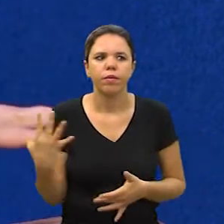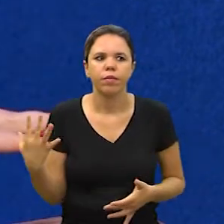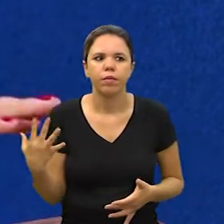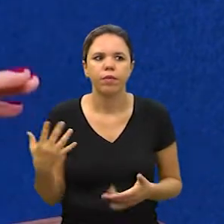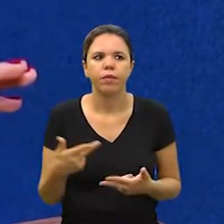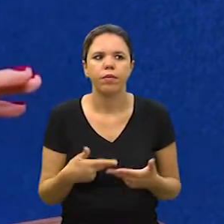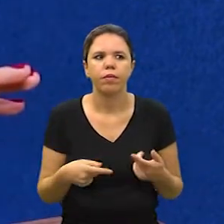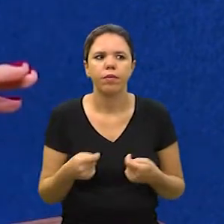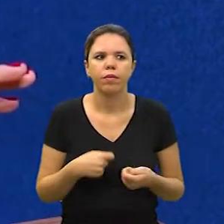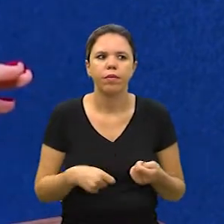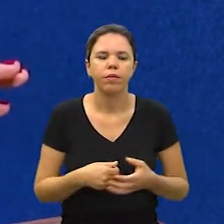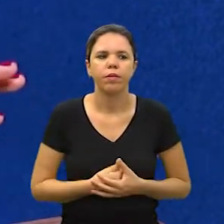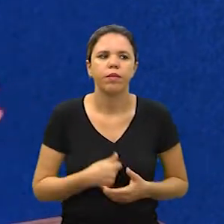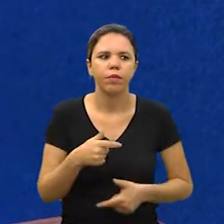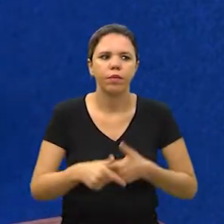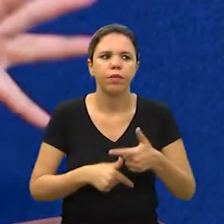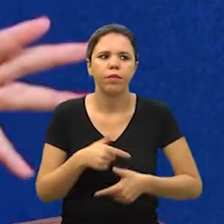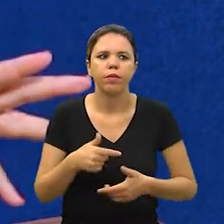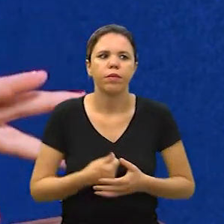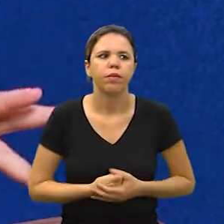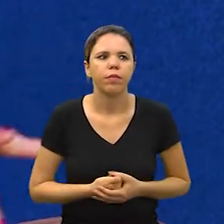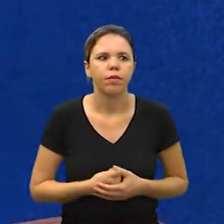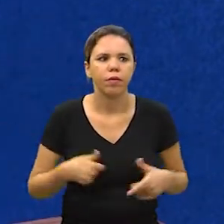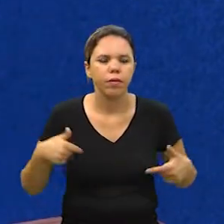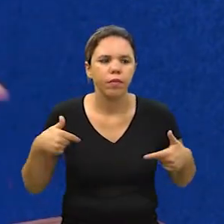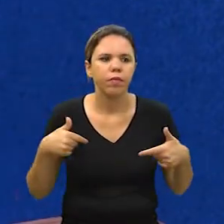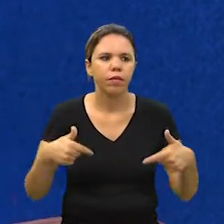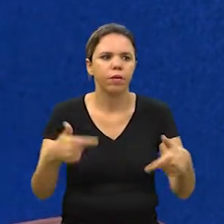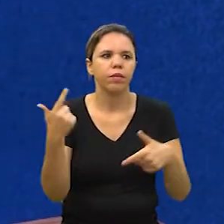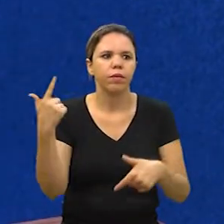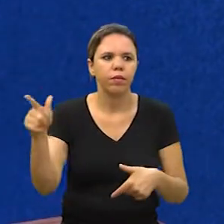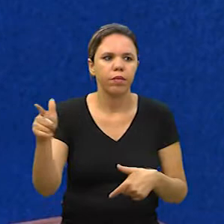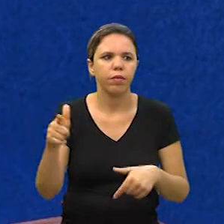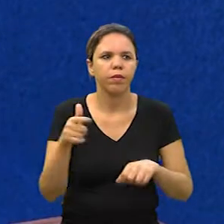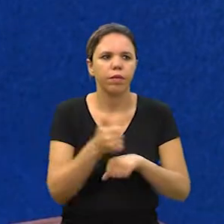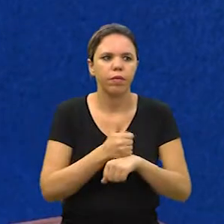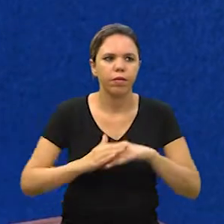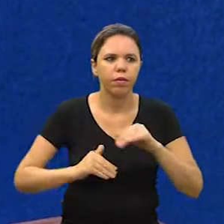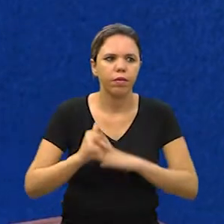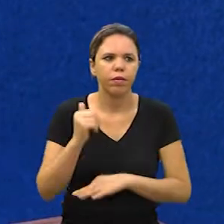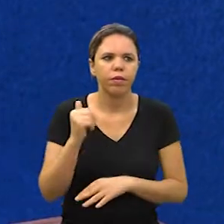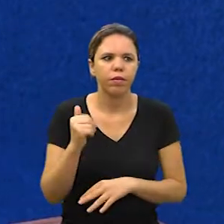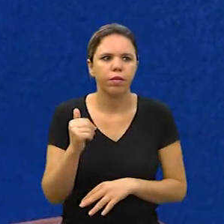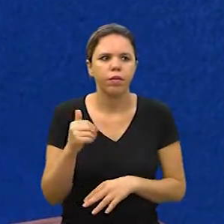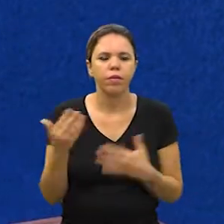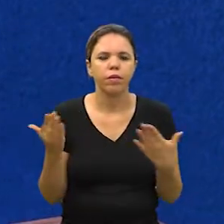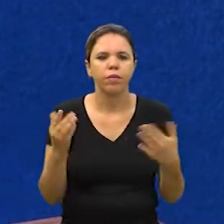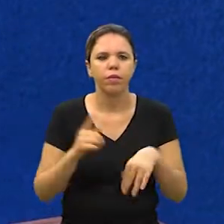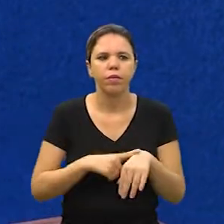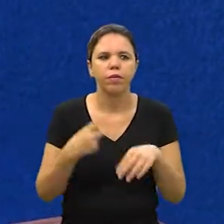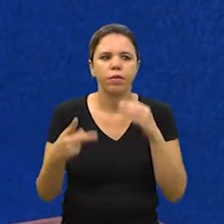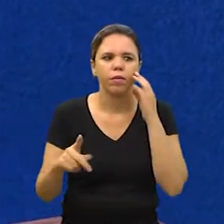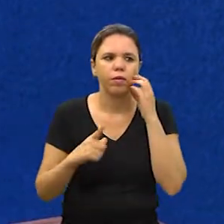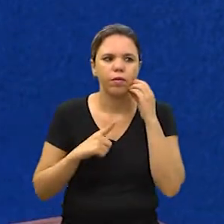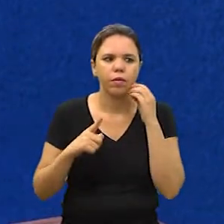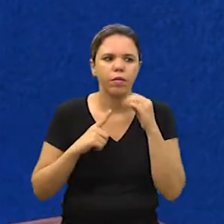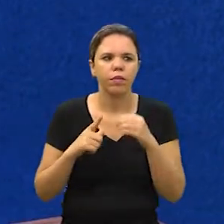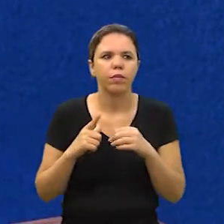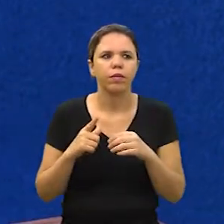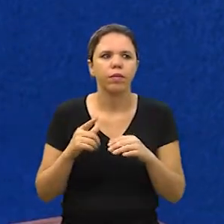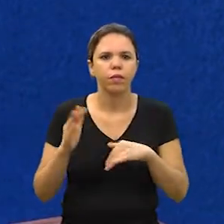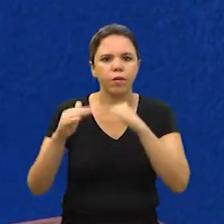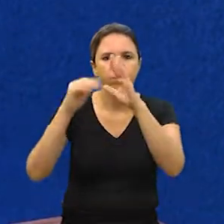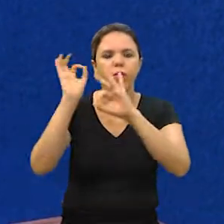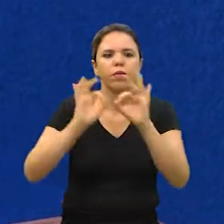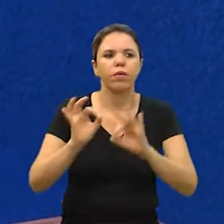leque de trabalho, né, de atuação com outros segmentos. E em qual momento, então,